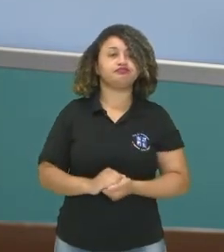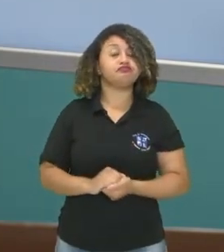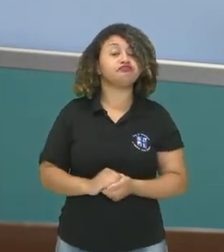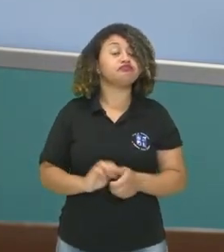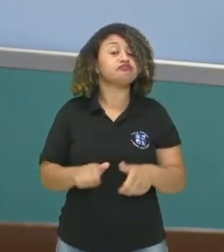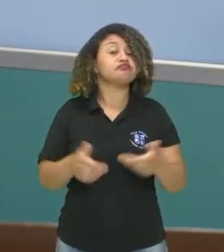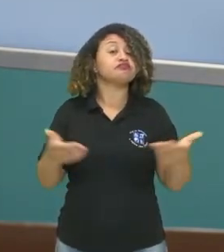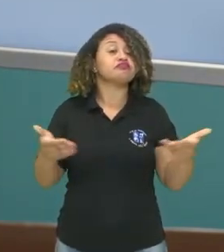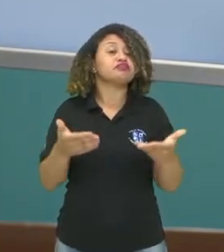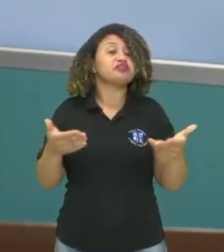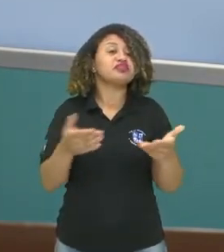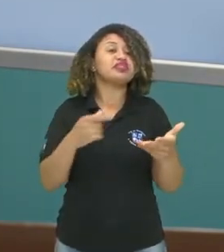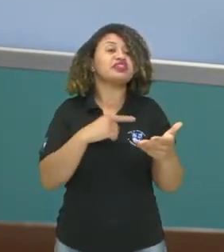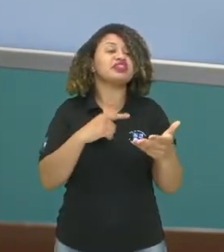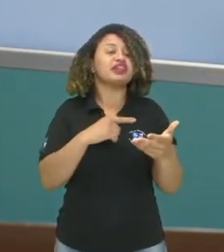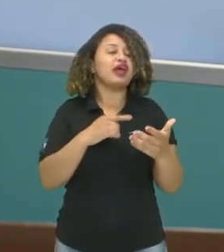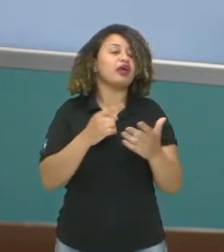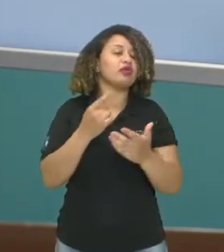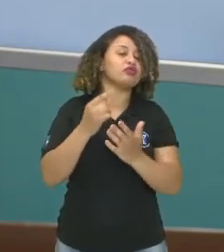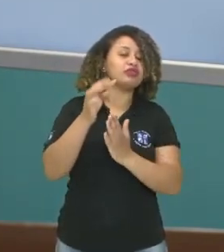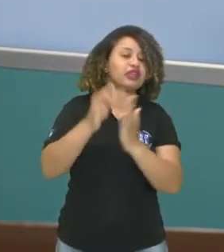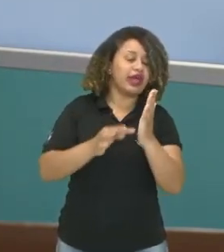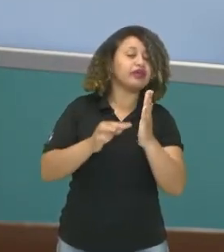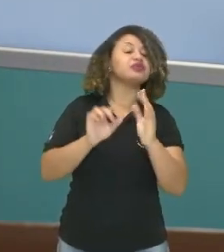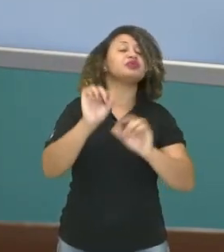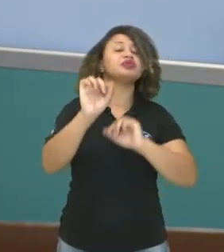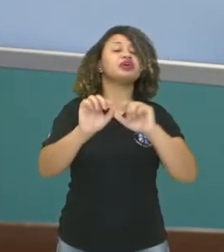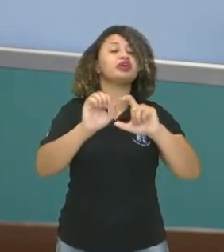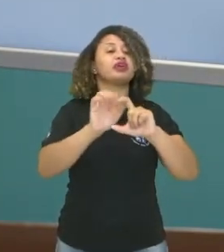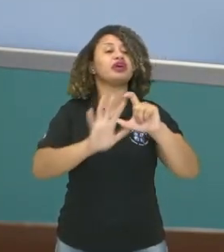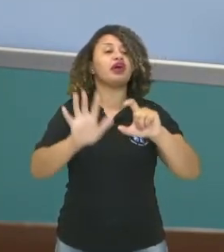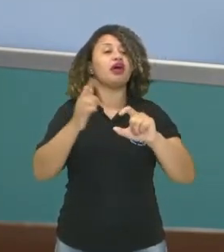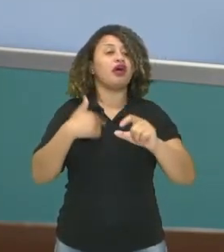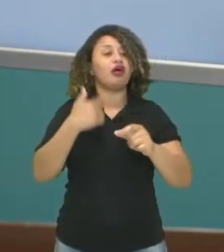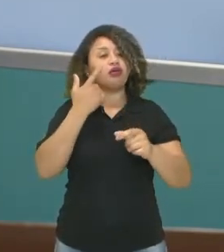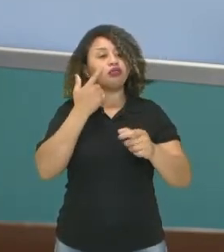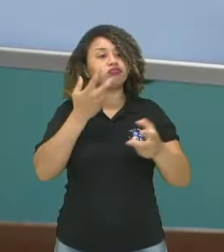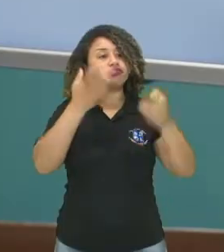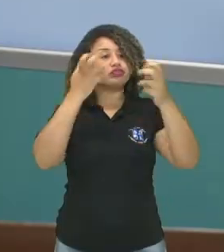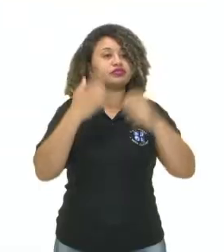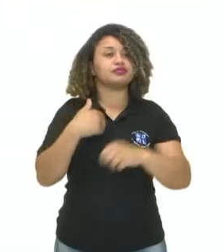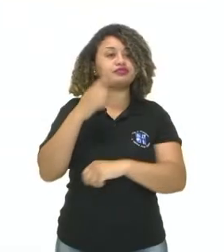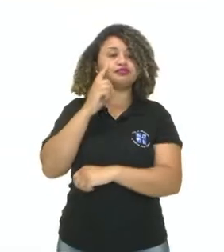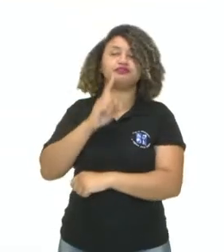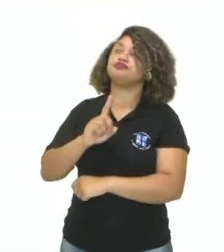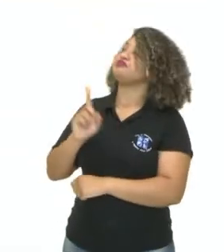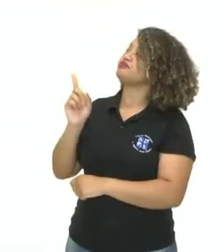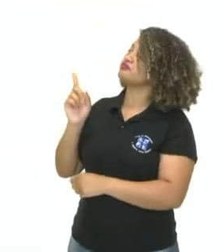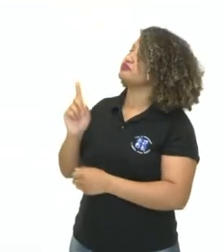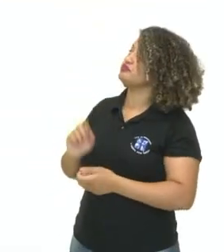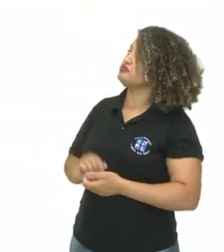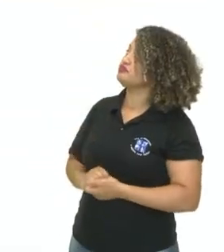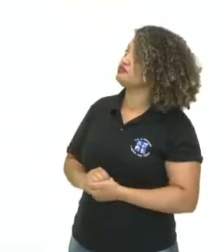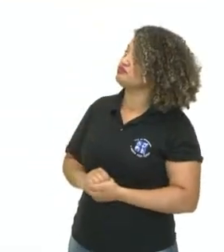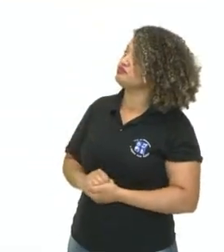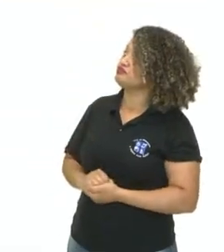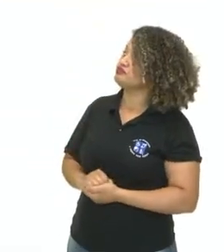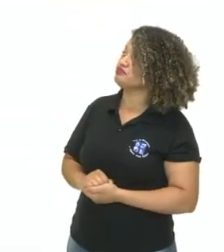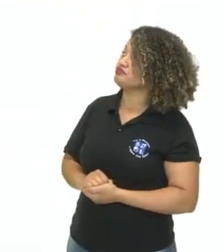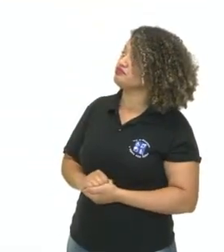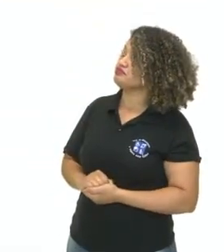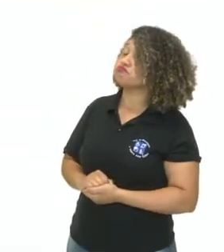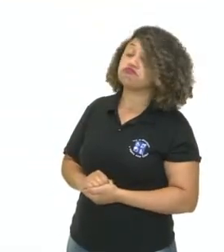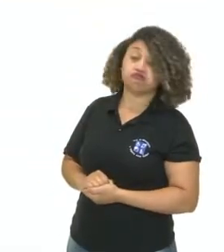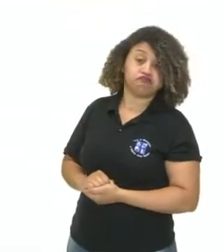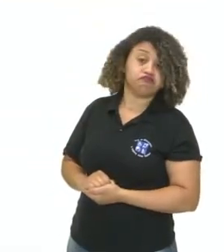Seguindo, temos já um texto, uma charge, então acompanhe comigo. Temos os elementos verbais, 2